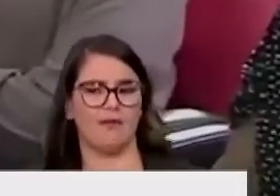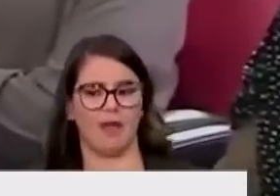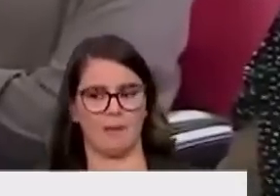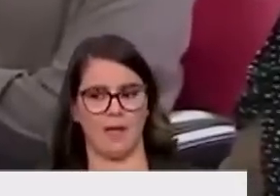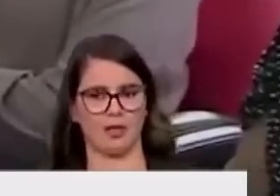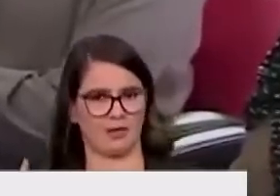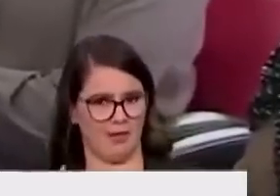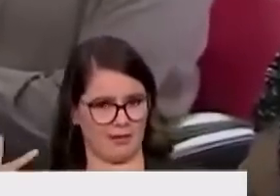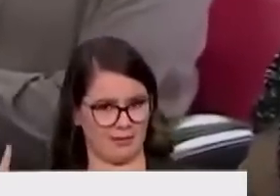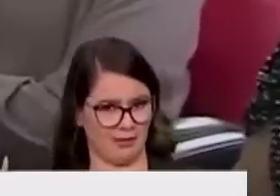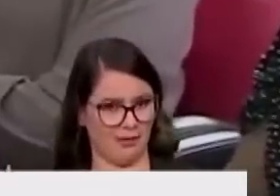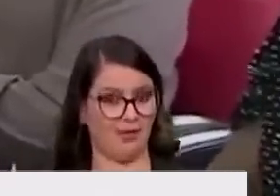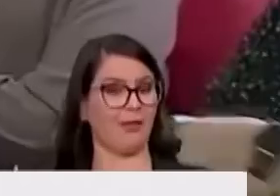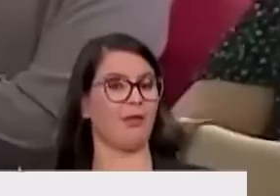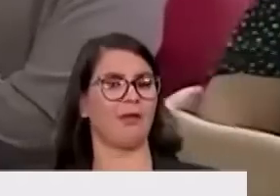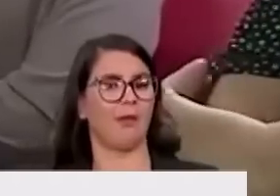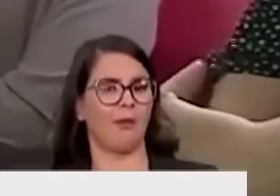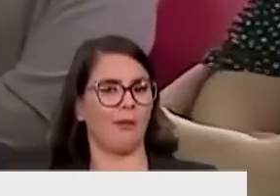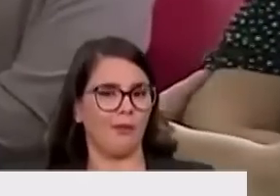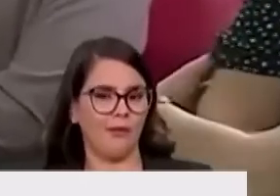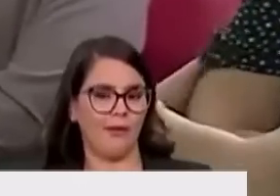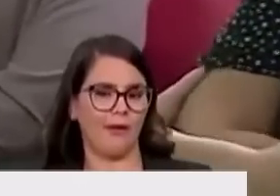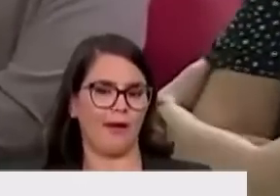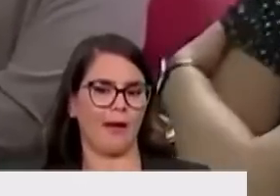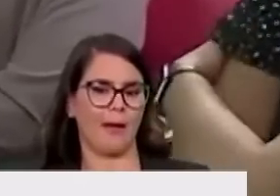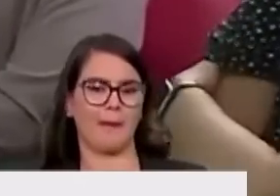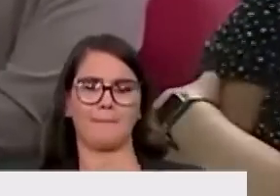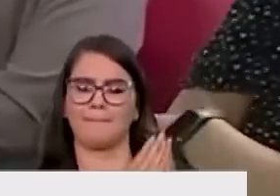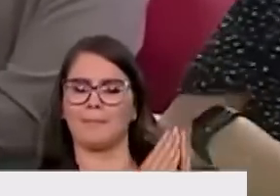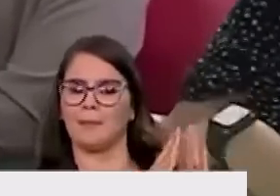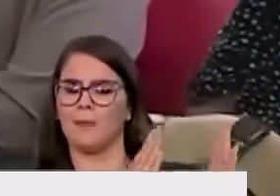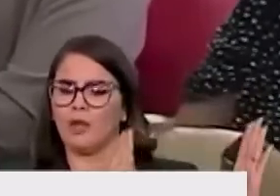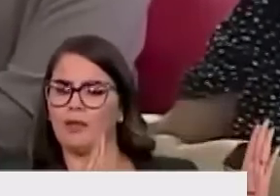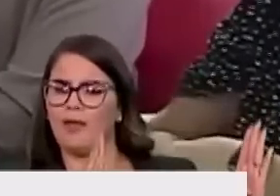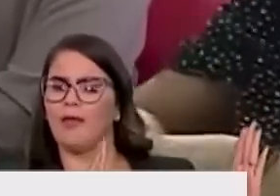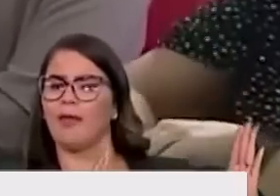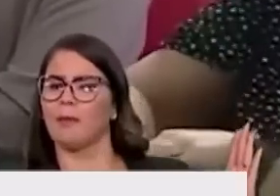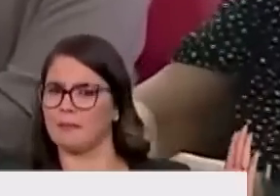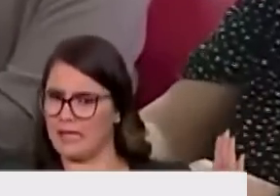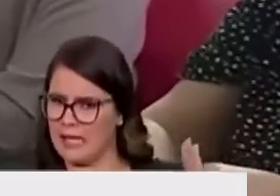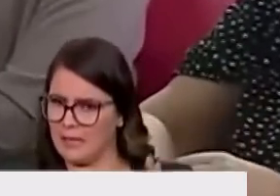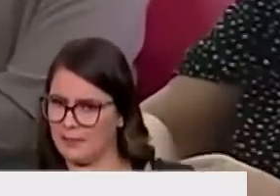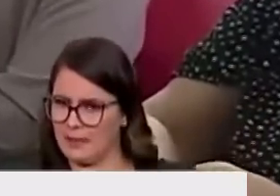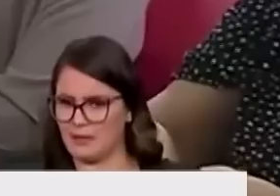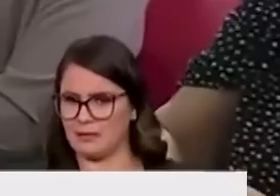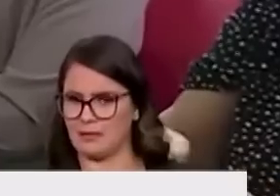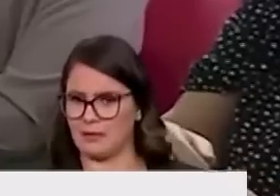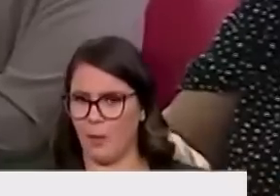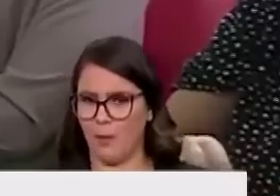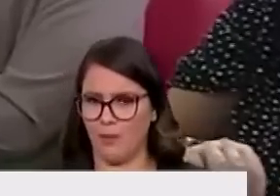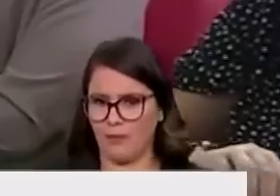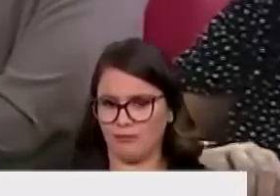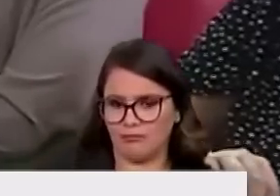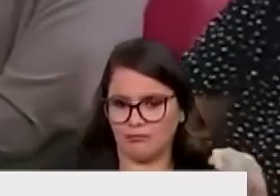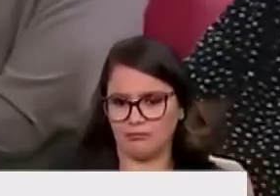residencial? Ele vai ficar o tempo todo ali na região da biblioteca? Já que ele tem, né, limitação para se movimentar